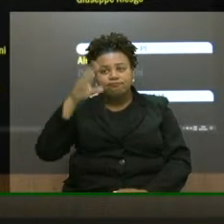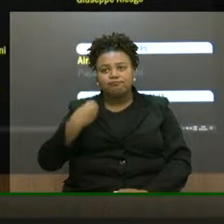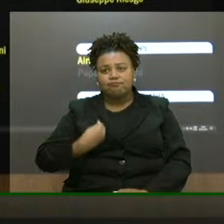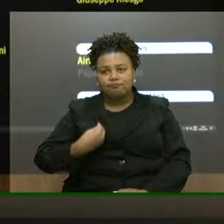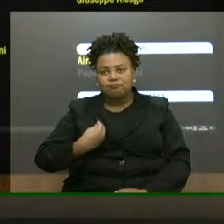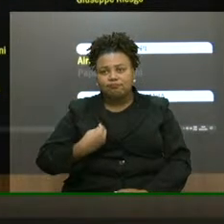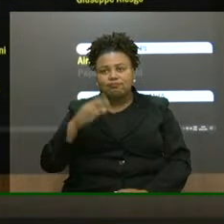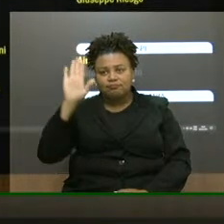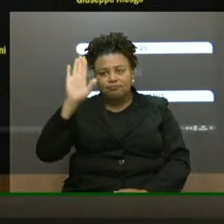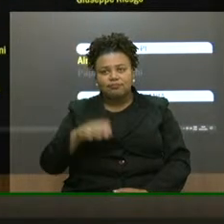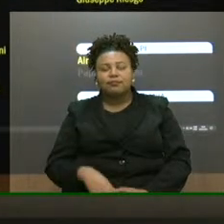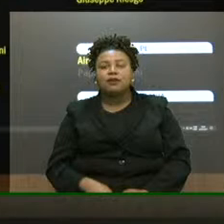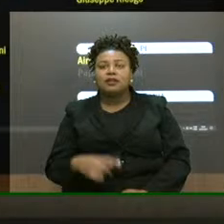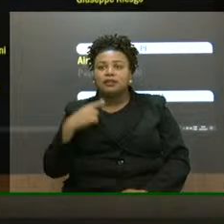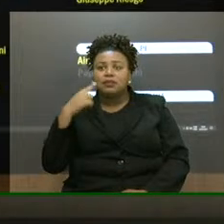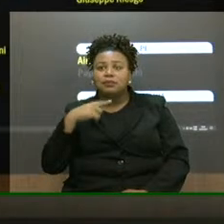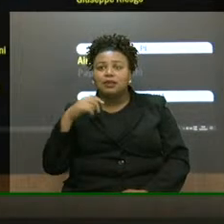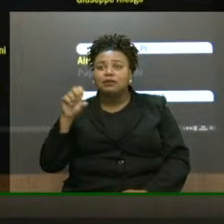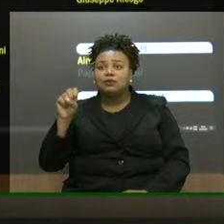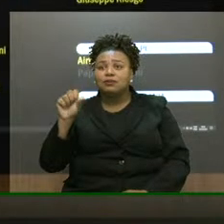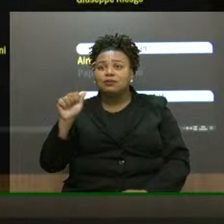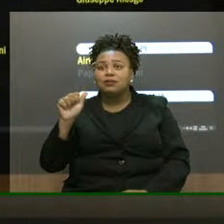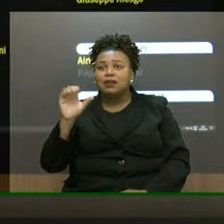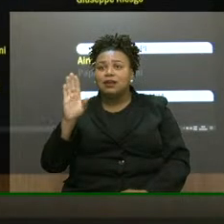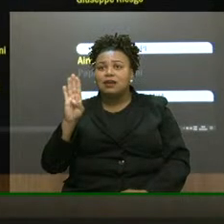Presente, senhor presidente. Elisandro Sabino.